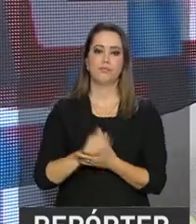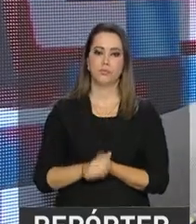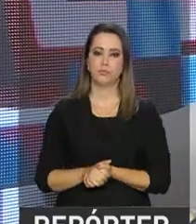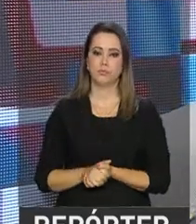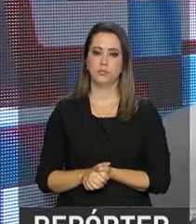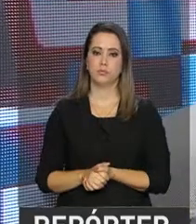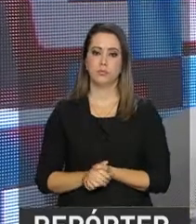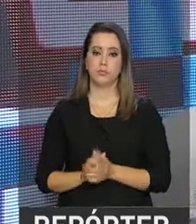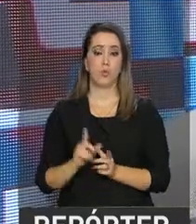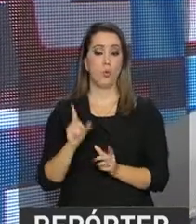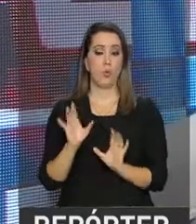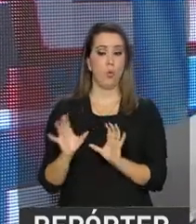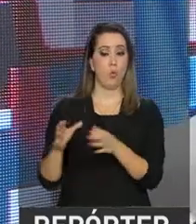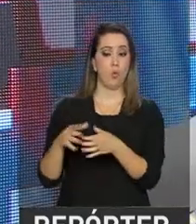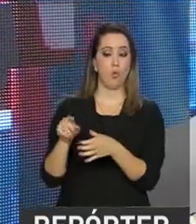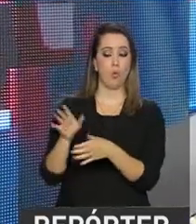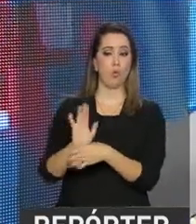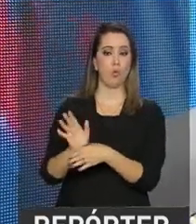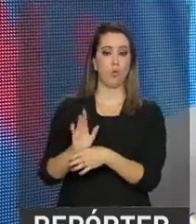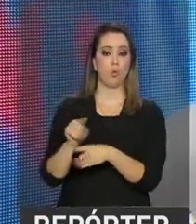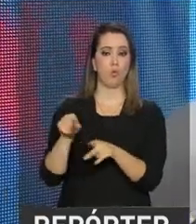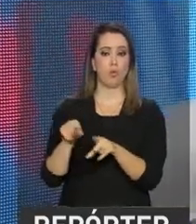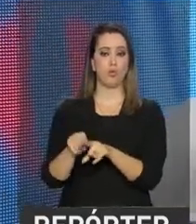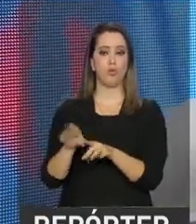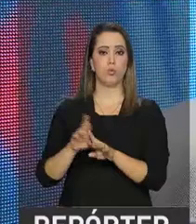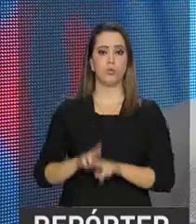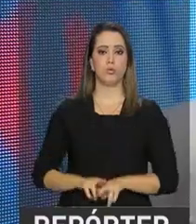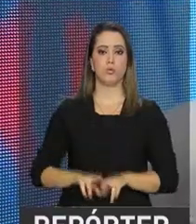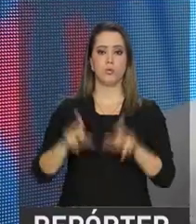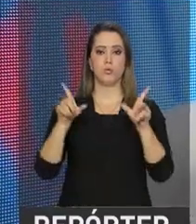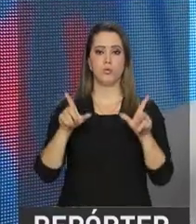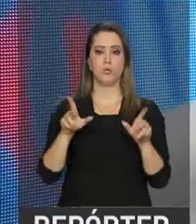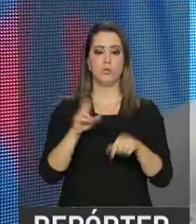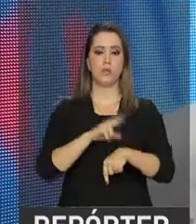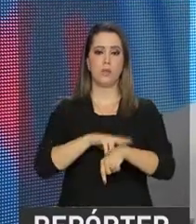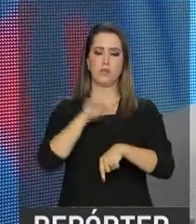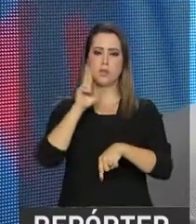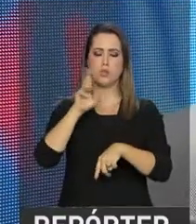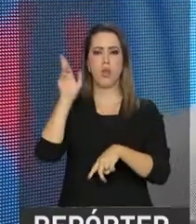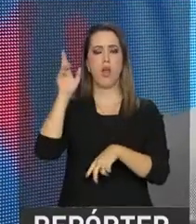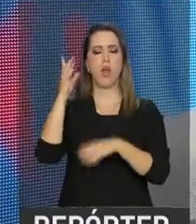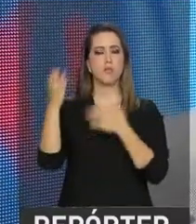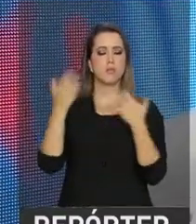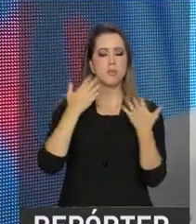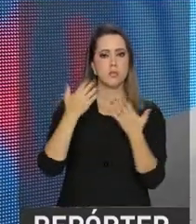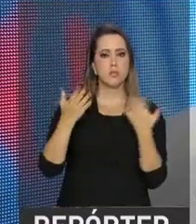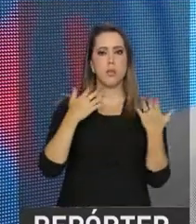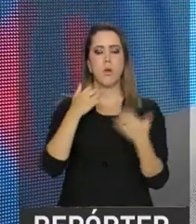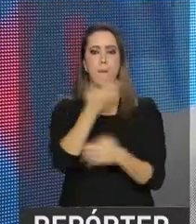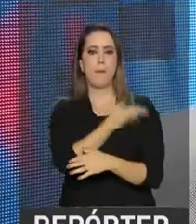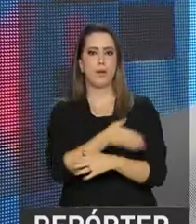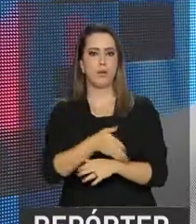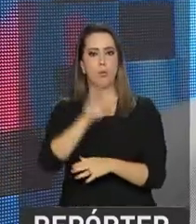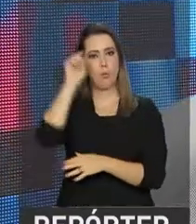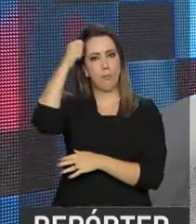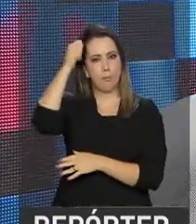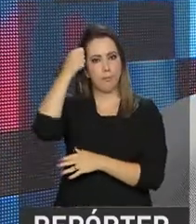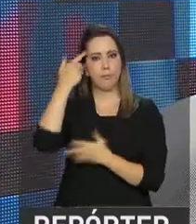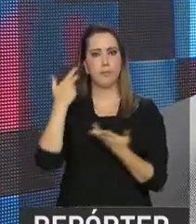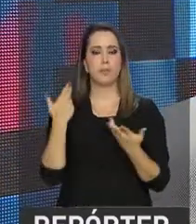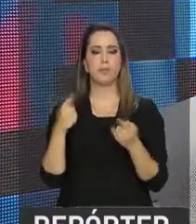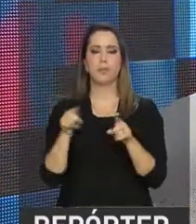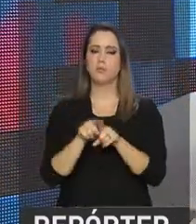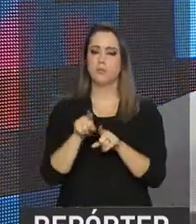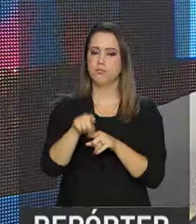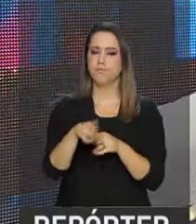peculiaridade do mercado audiovisual a desigualdade de gênero e igualdade de raça etc andré é algo que